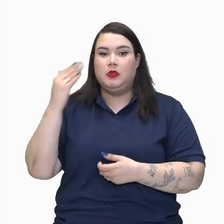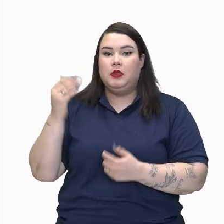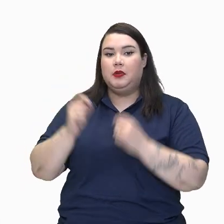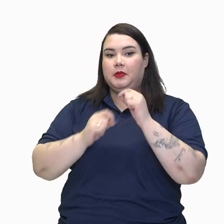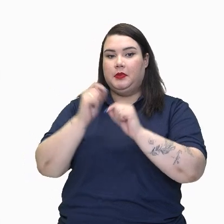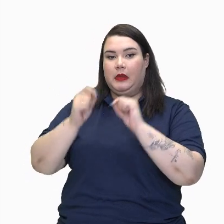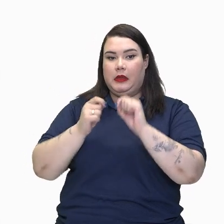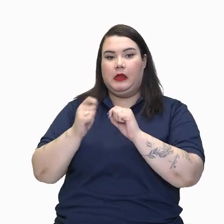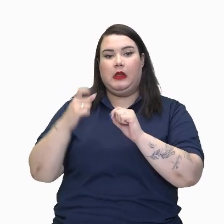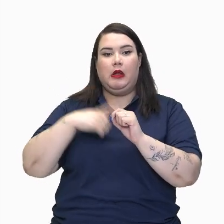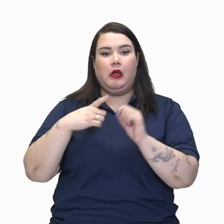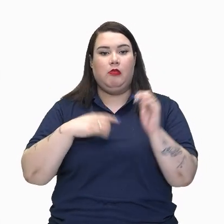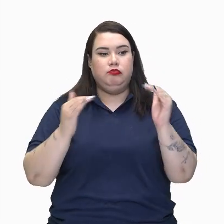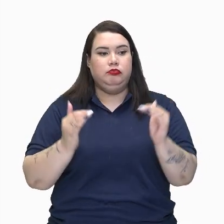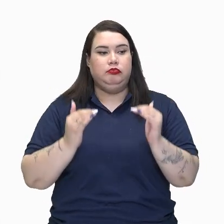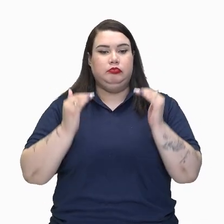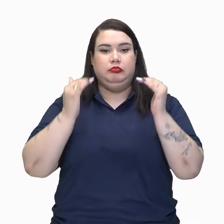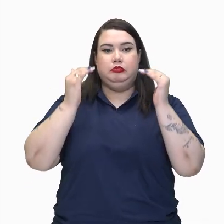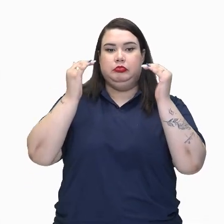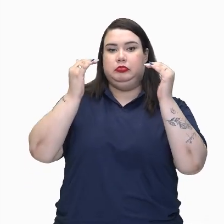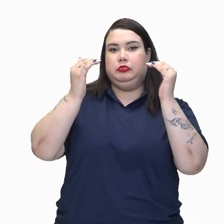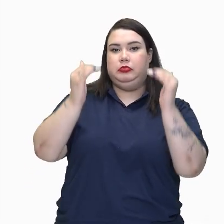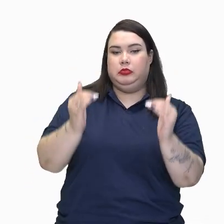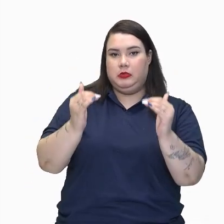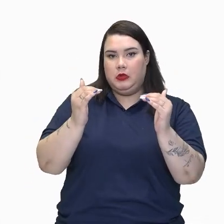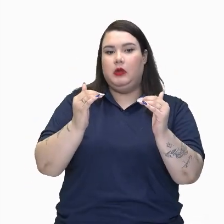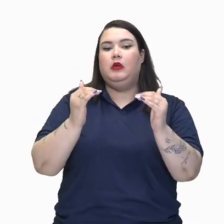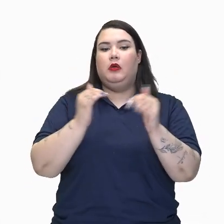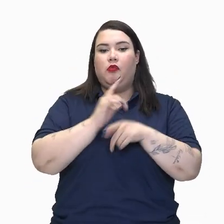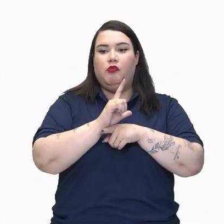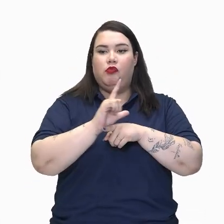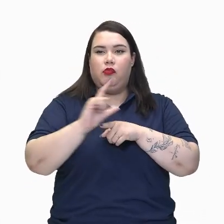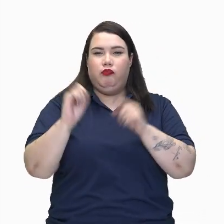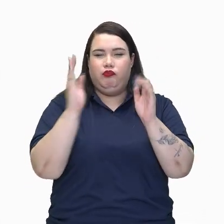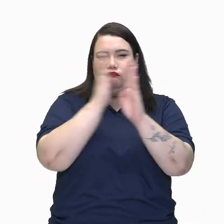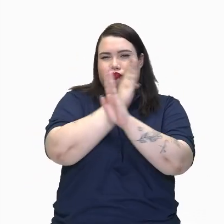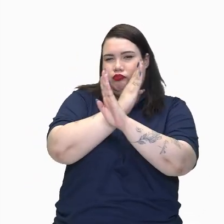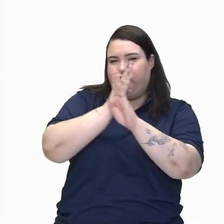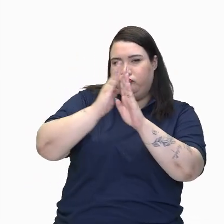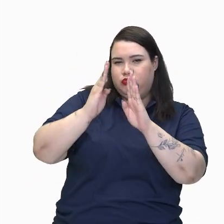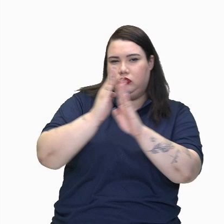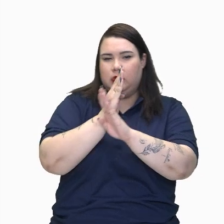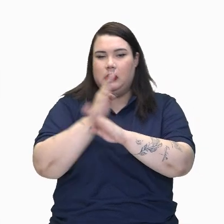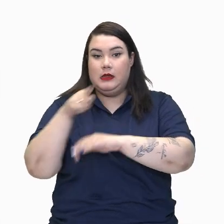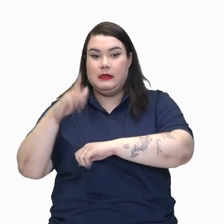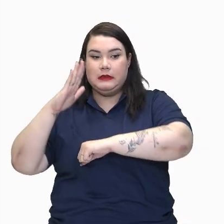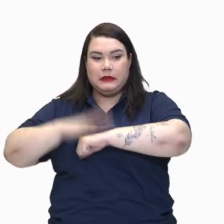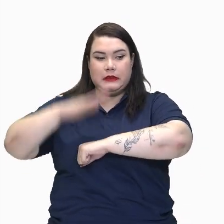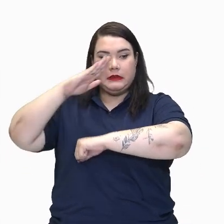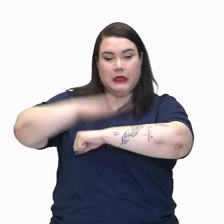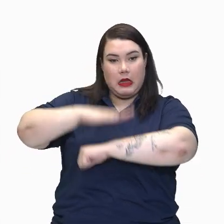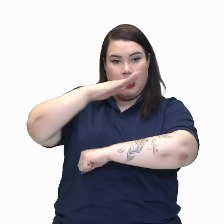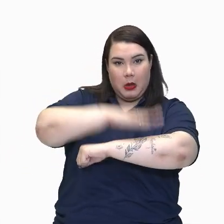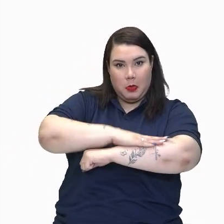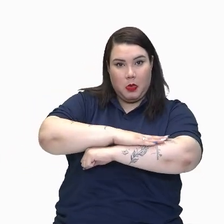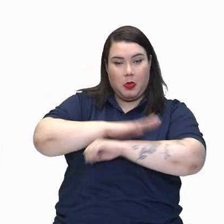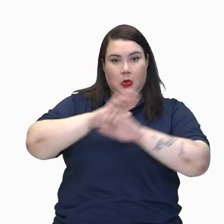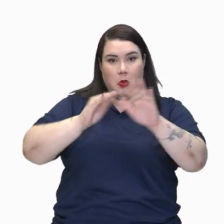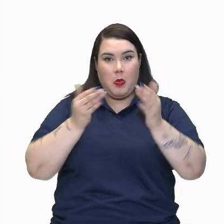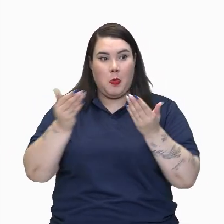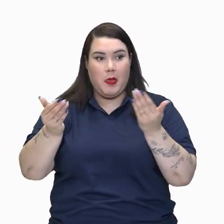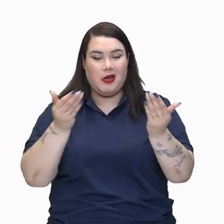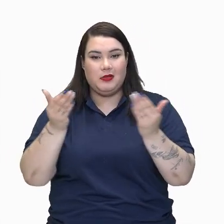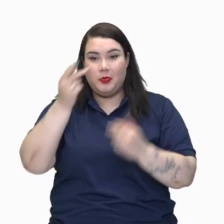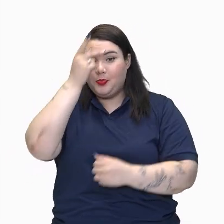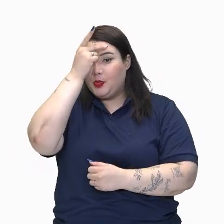saem da penumbra aos pulos os sapos, a luz os deslumbra. Então esses sapos a gente vai ver que são essas